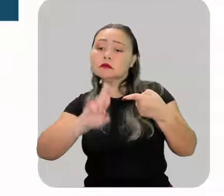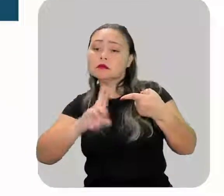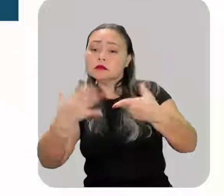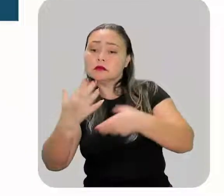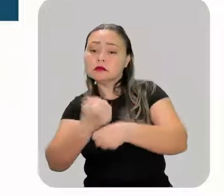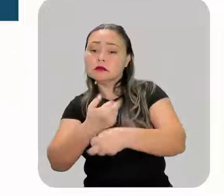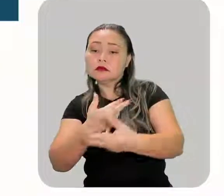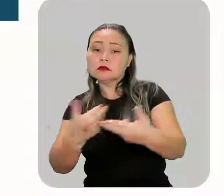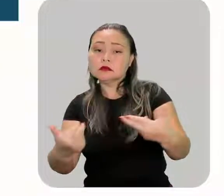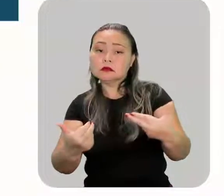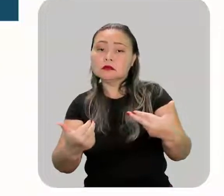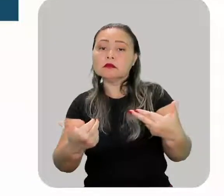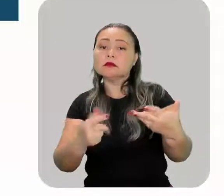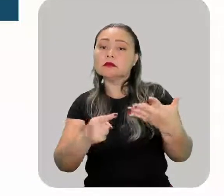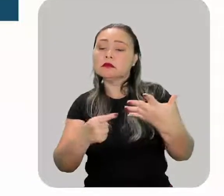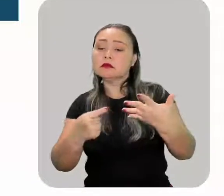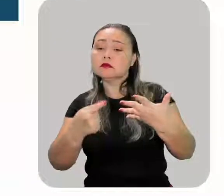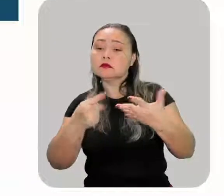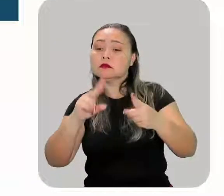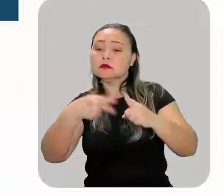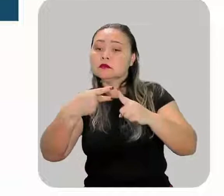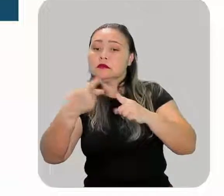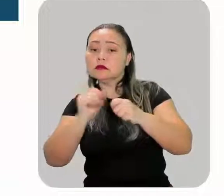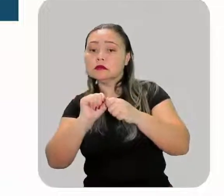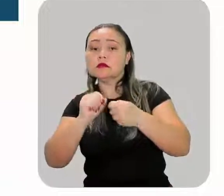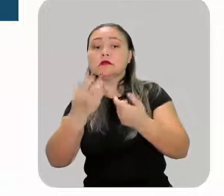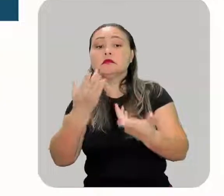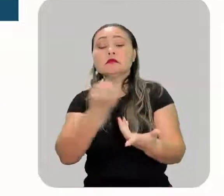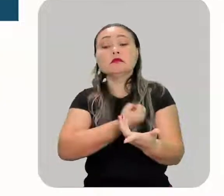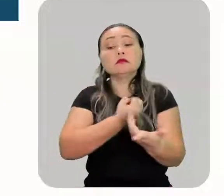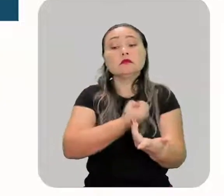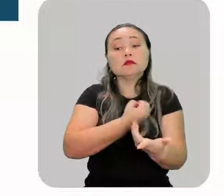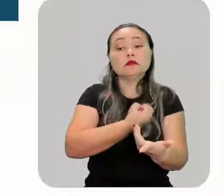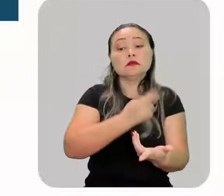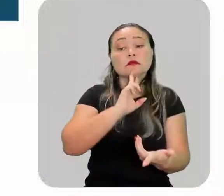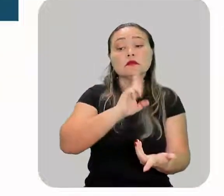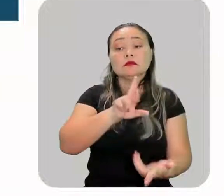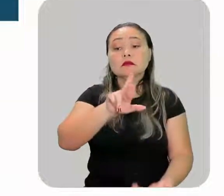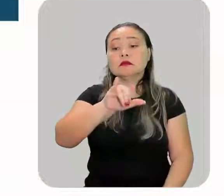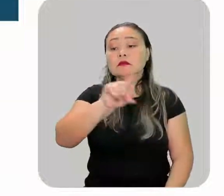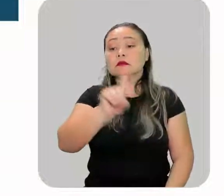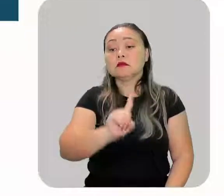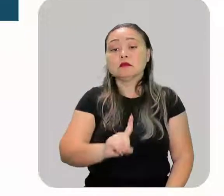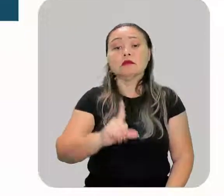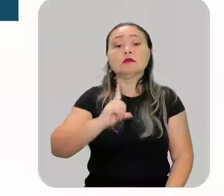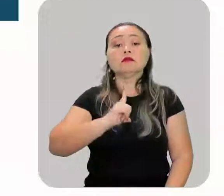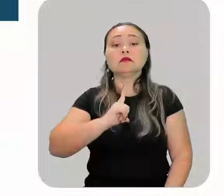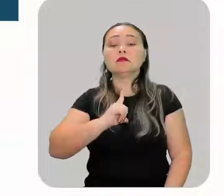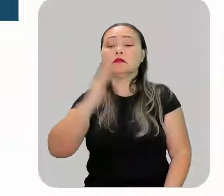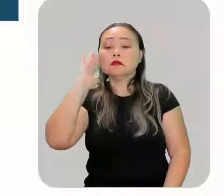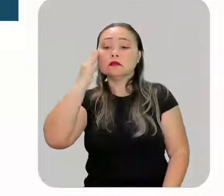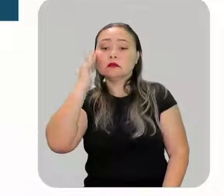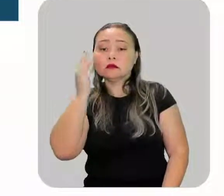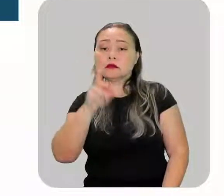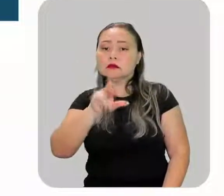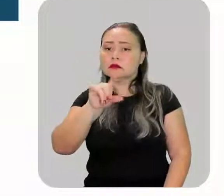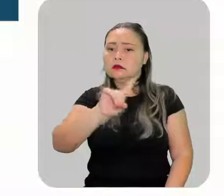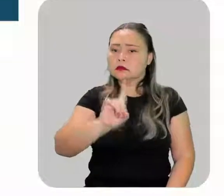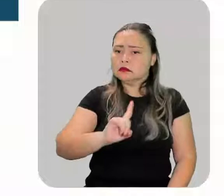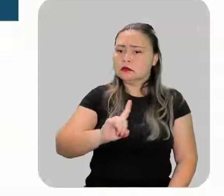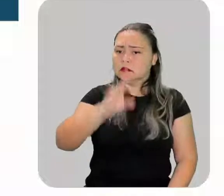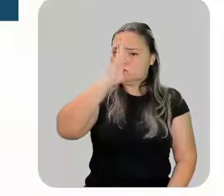múltiplas e o número de raízes. Compreender raízes racionais e raízes complexas. Eita,